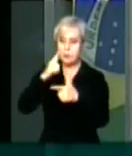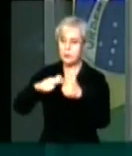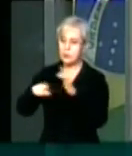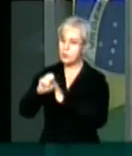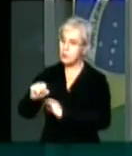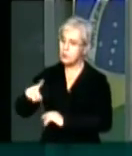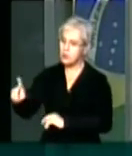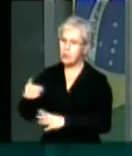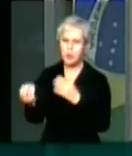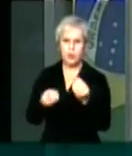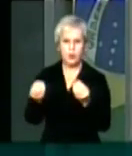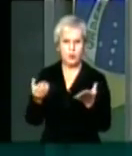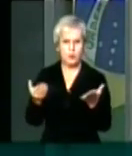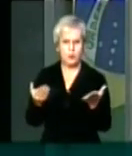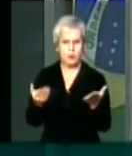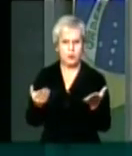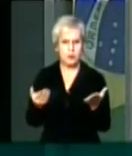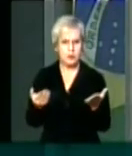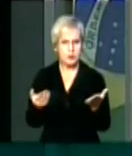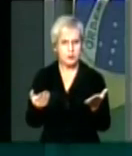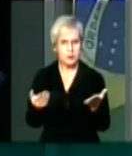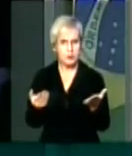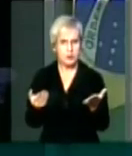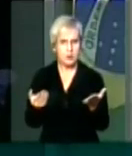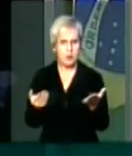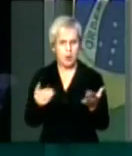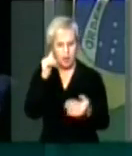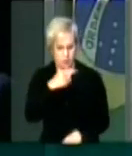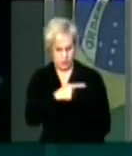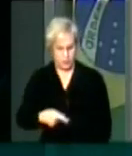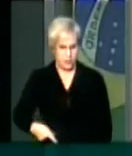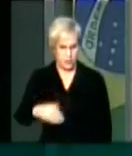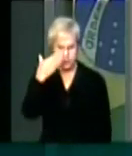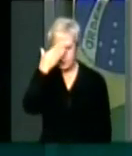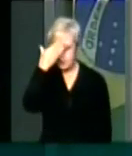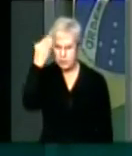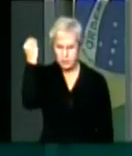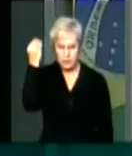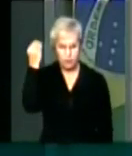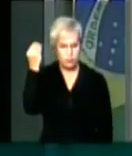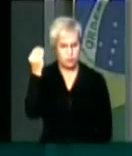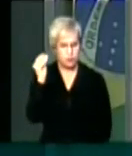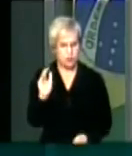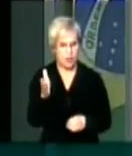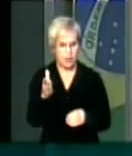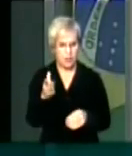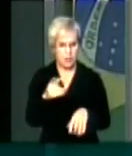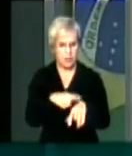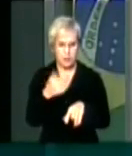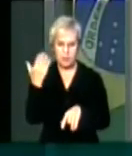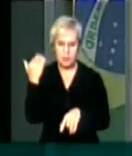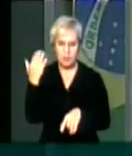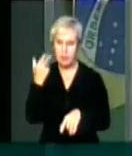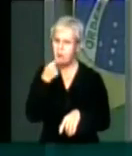como prever uma seca de uma região? Será que ela esqueceu quando ela novamente foi